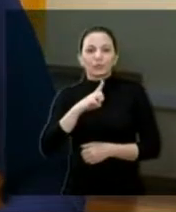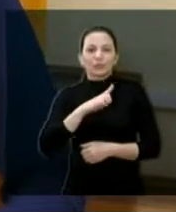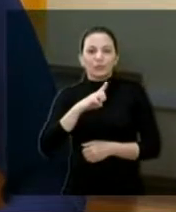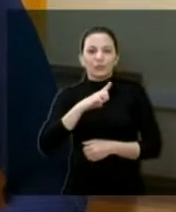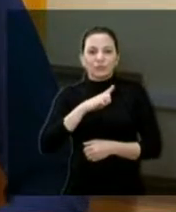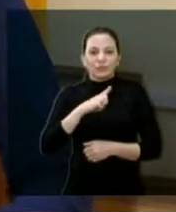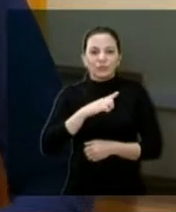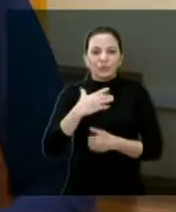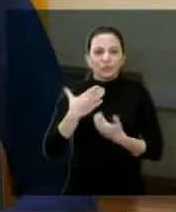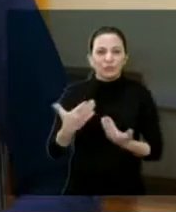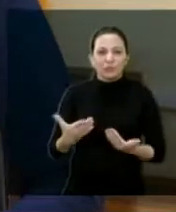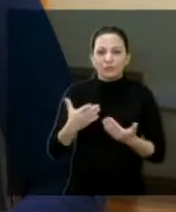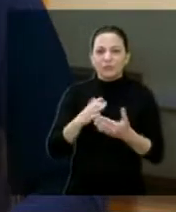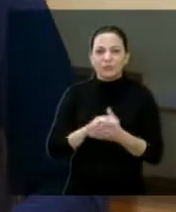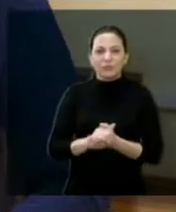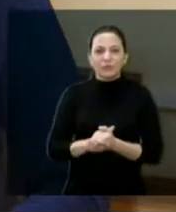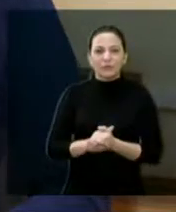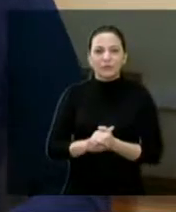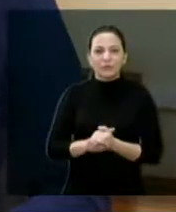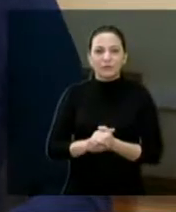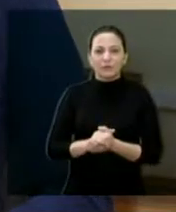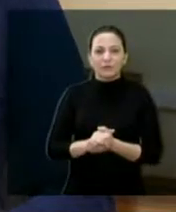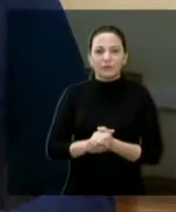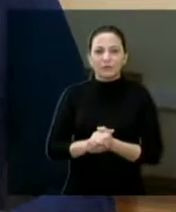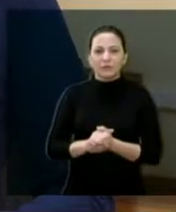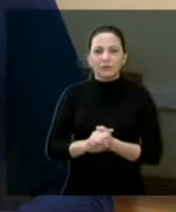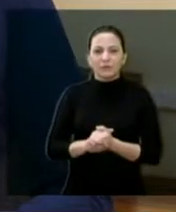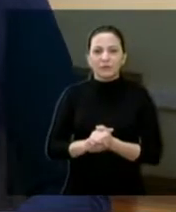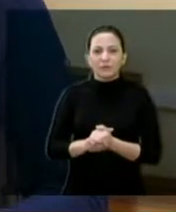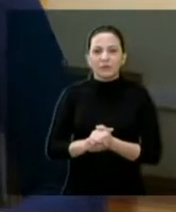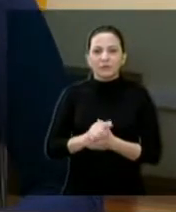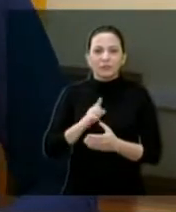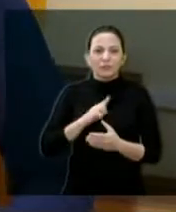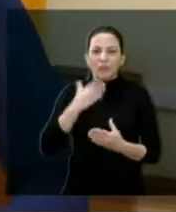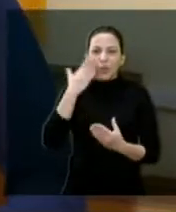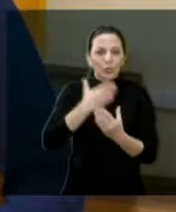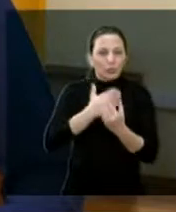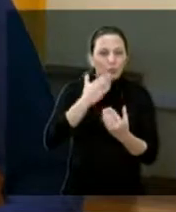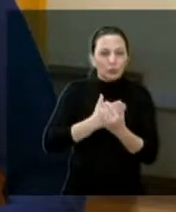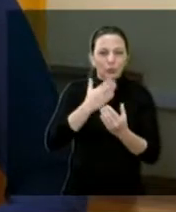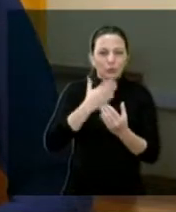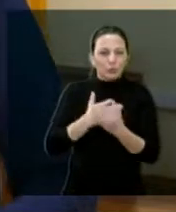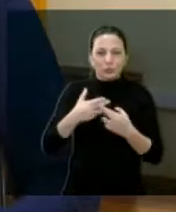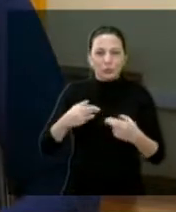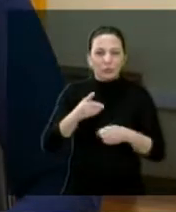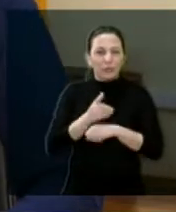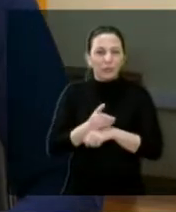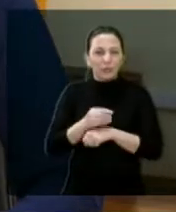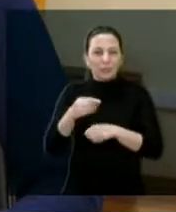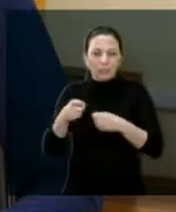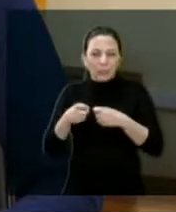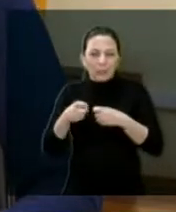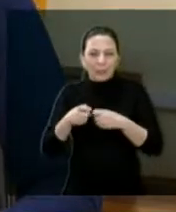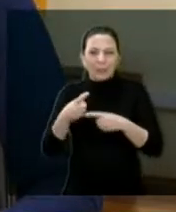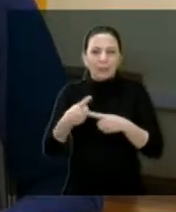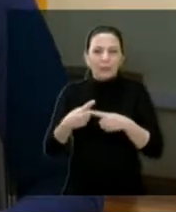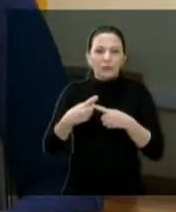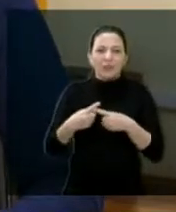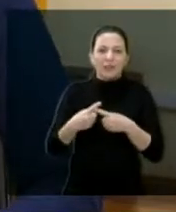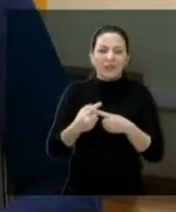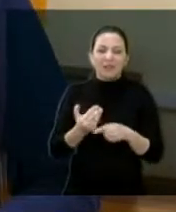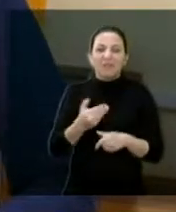monte de impetração de mandato contra ele por médicos, né? Porque ele não tinha papa na língua.